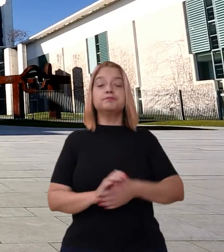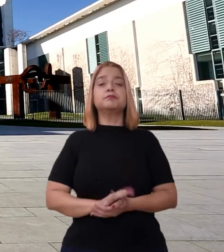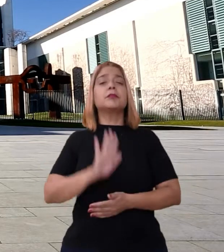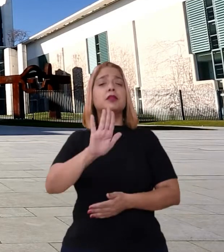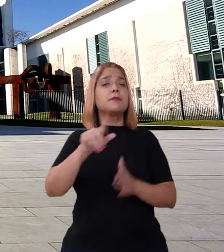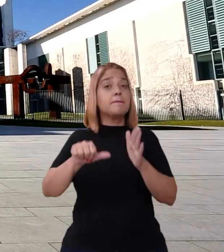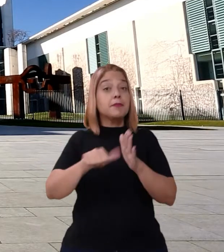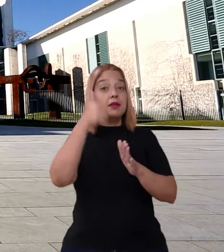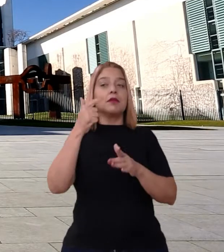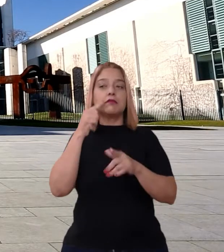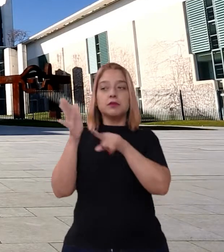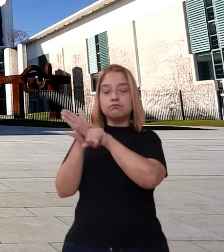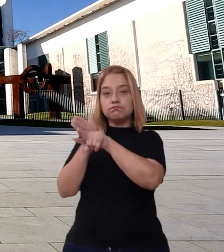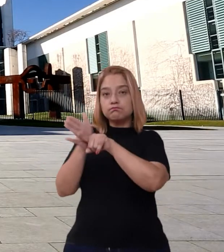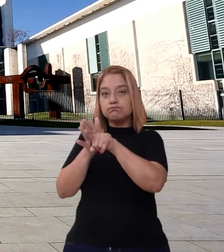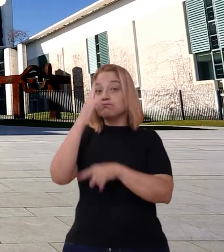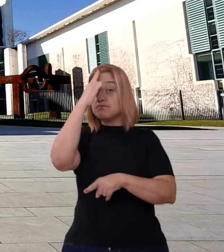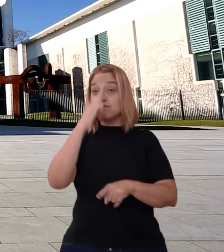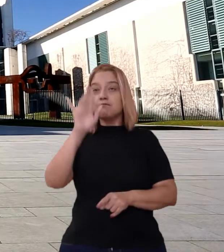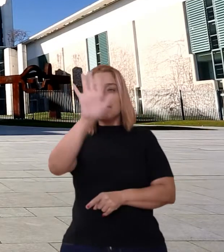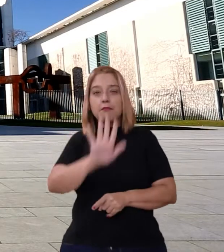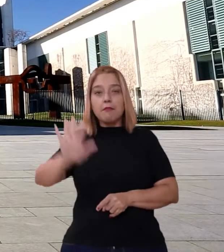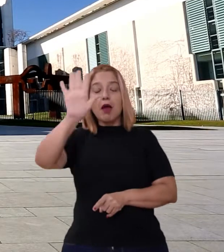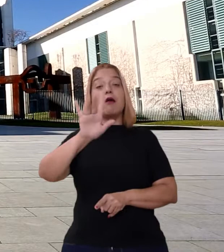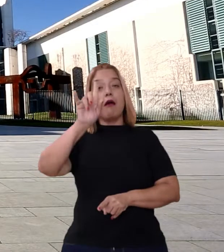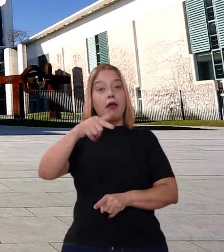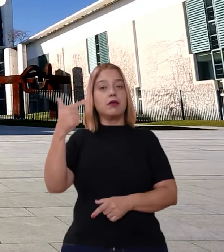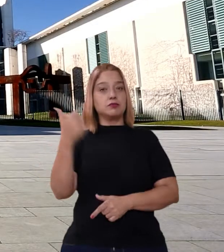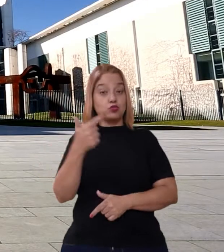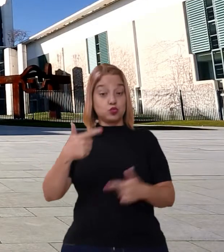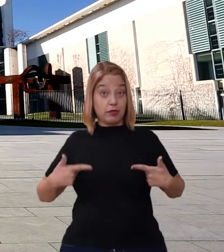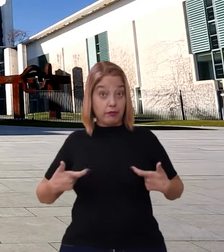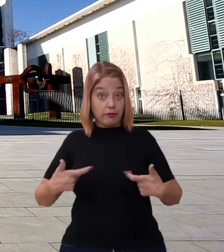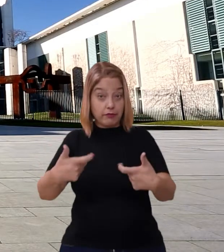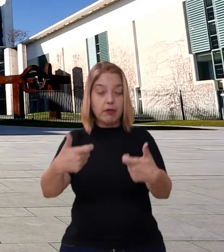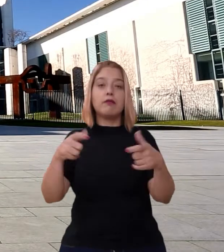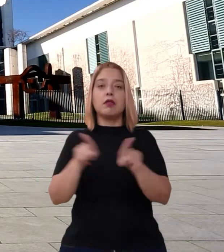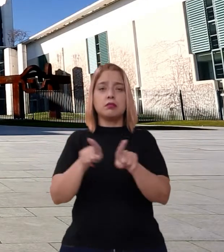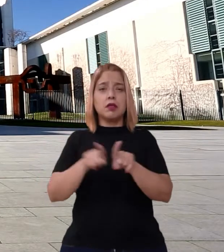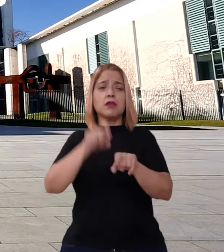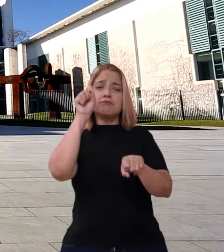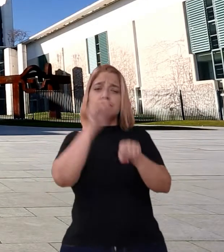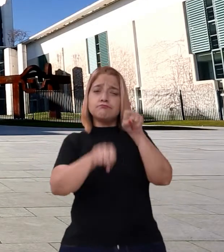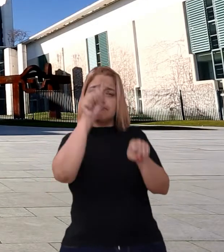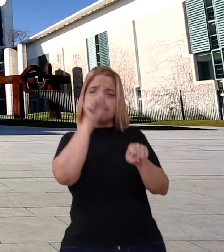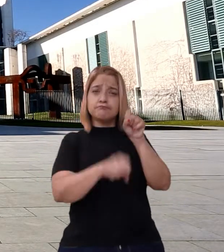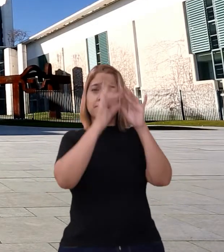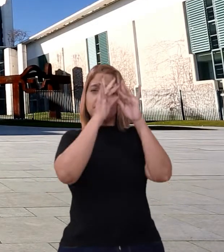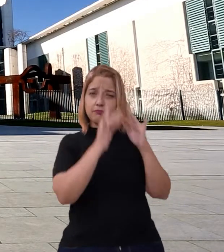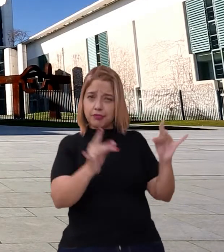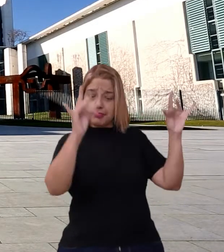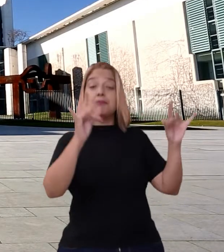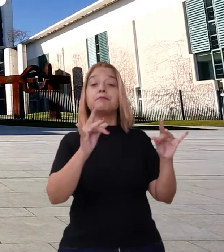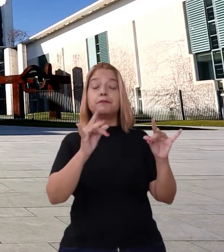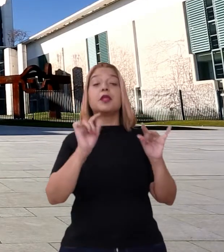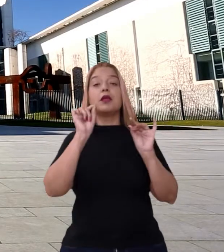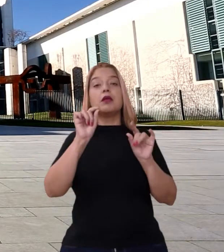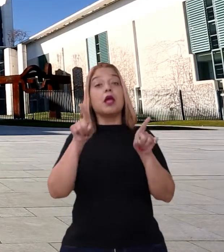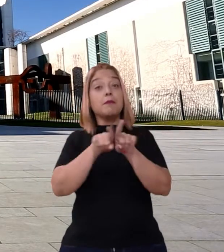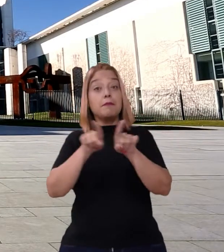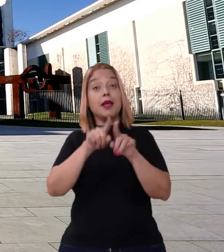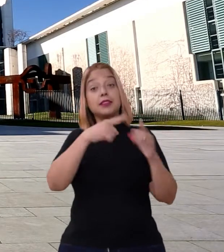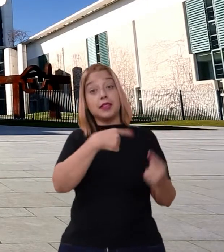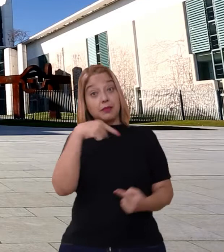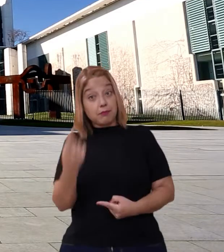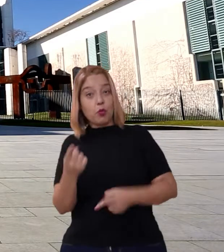uma pesquisa de imagens da Segunda Guerra e do Holocausto. Em seguida, iremos pesquisar e